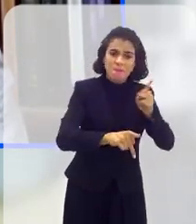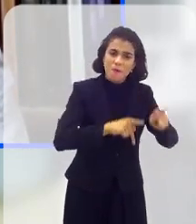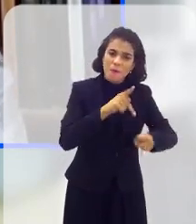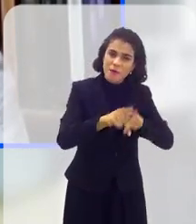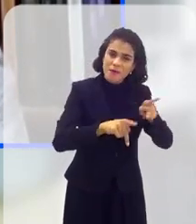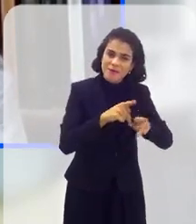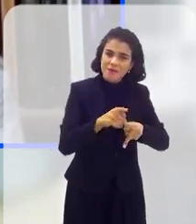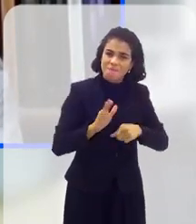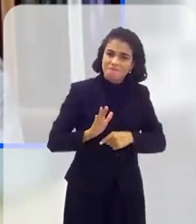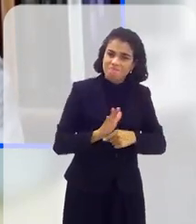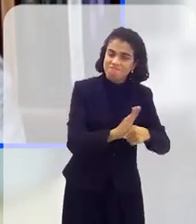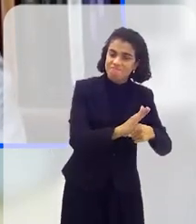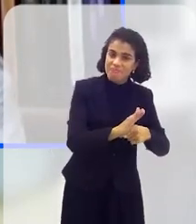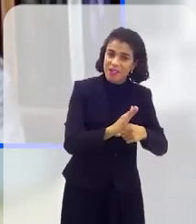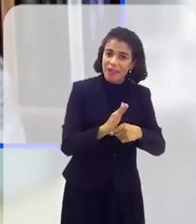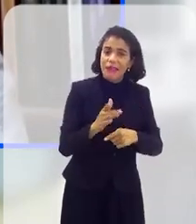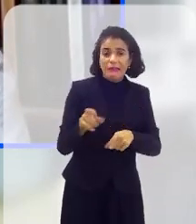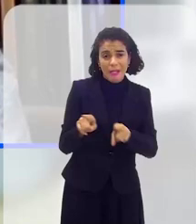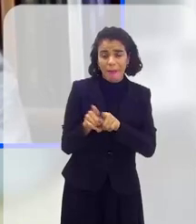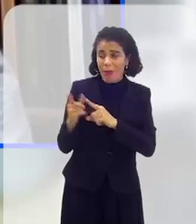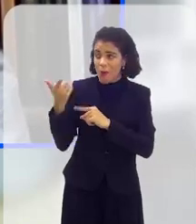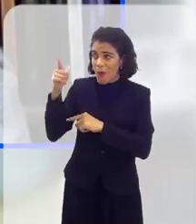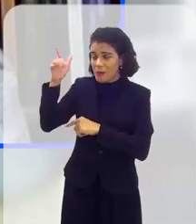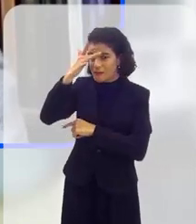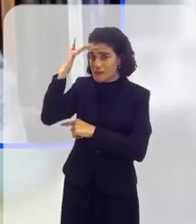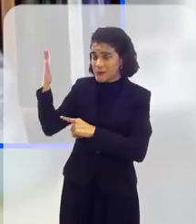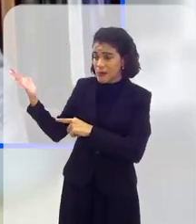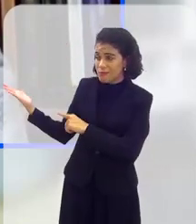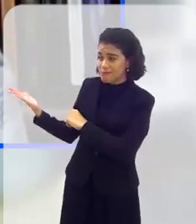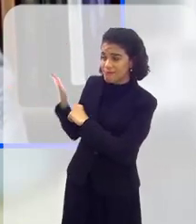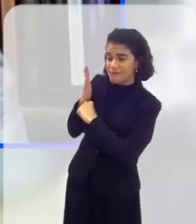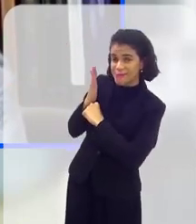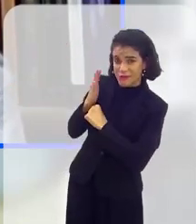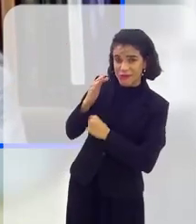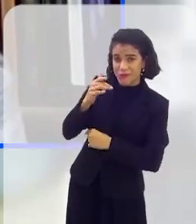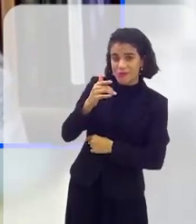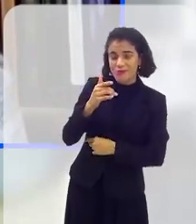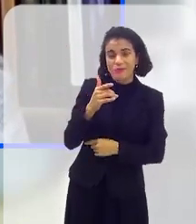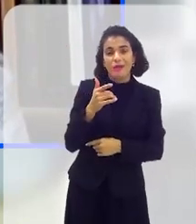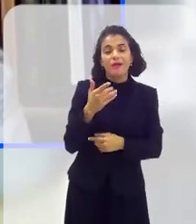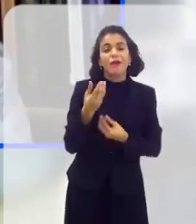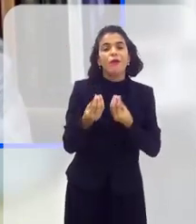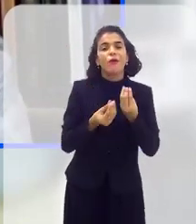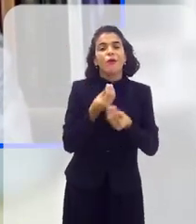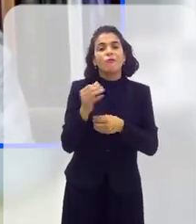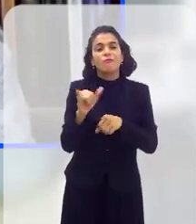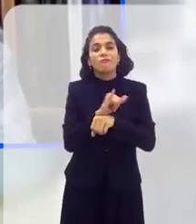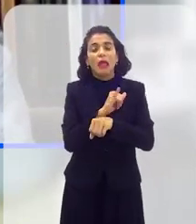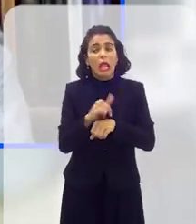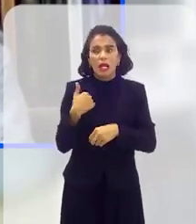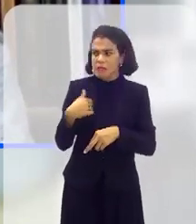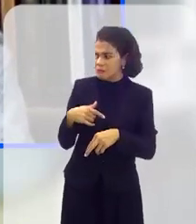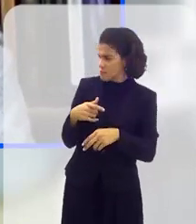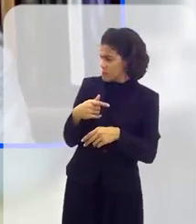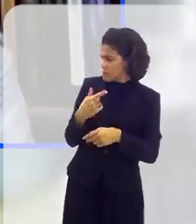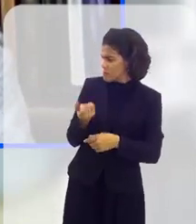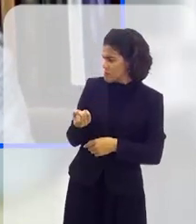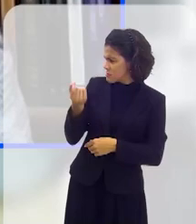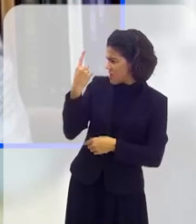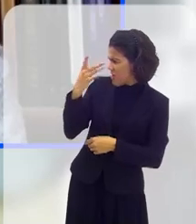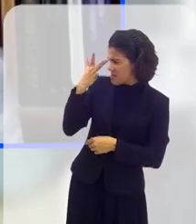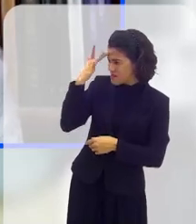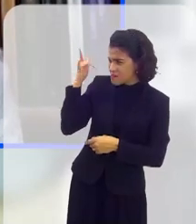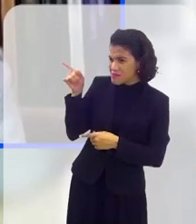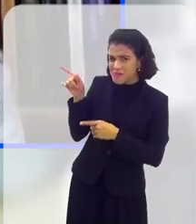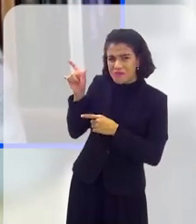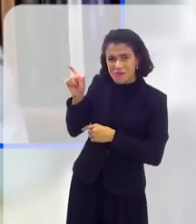população, pelo povo dele, em resgatar essa história. E ele é ajudado por uma outra personagem que é de uma maneira que ele não